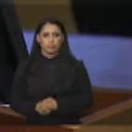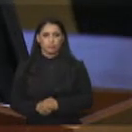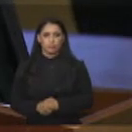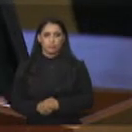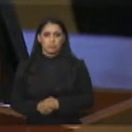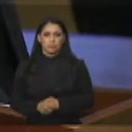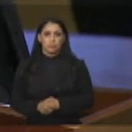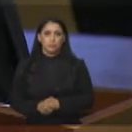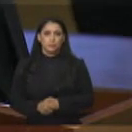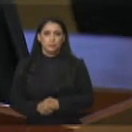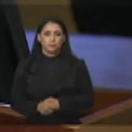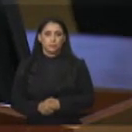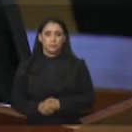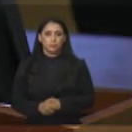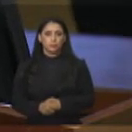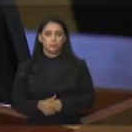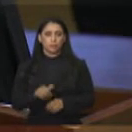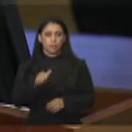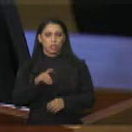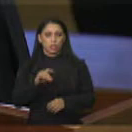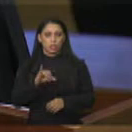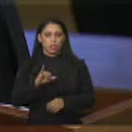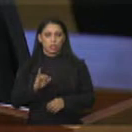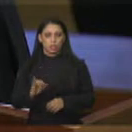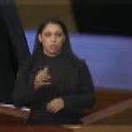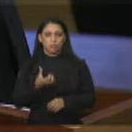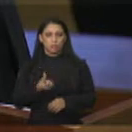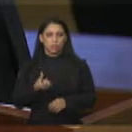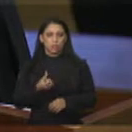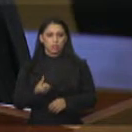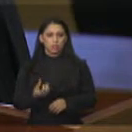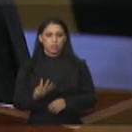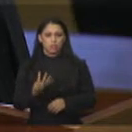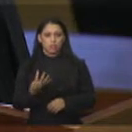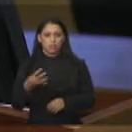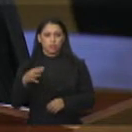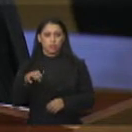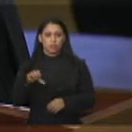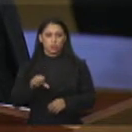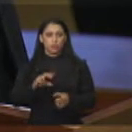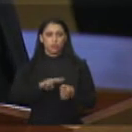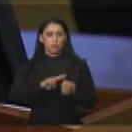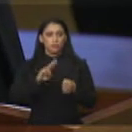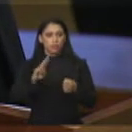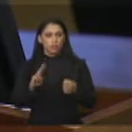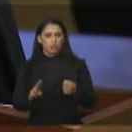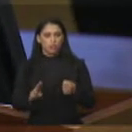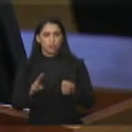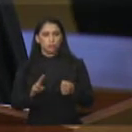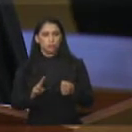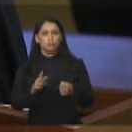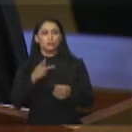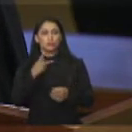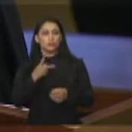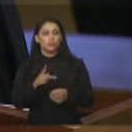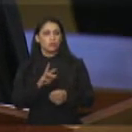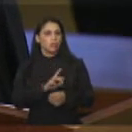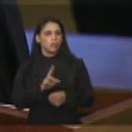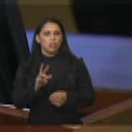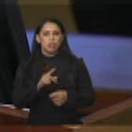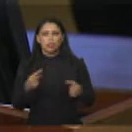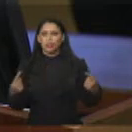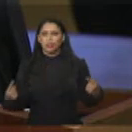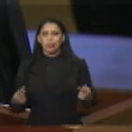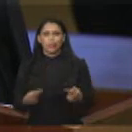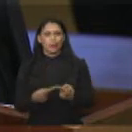Em manifestação escrita na ADIM 6649, a Advocacia Geral da União alega o não